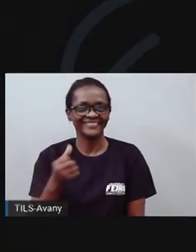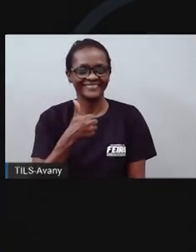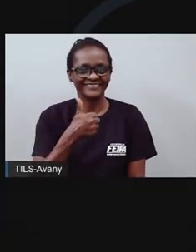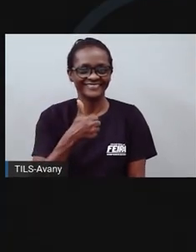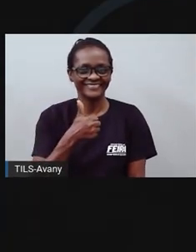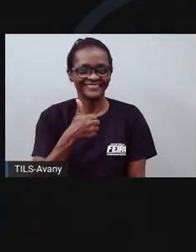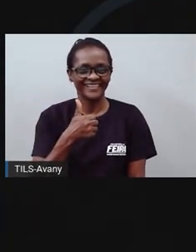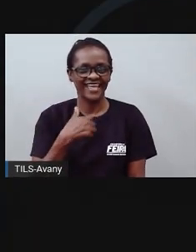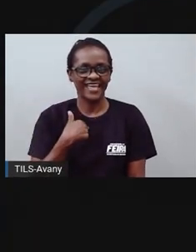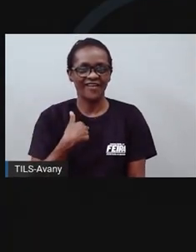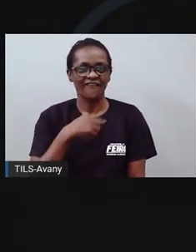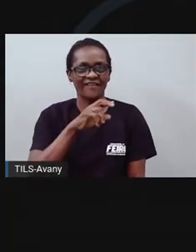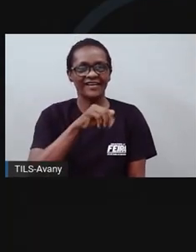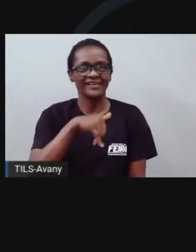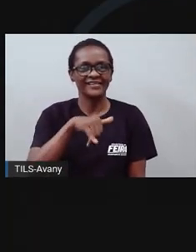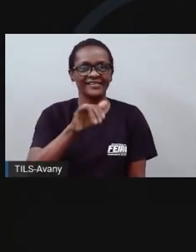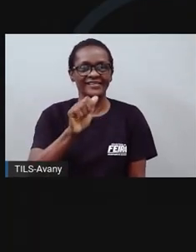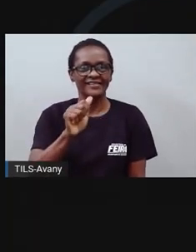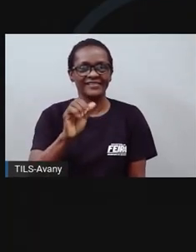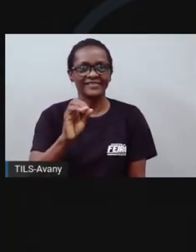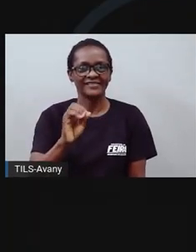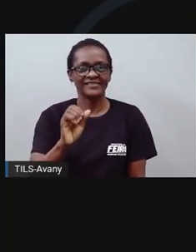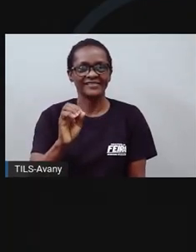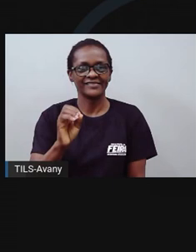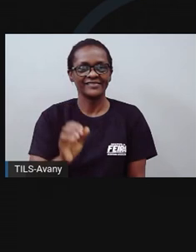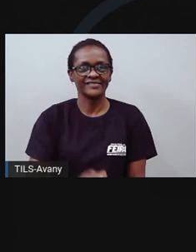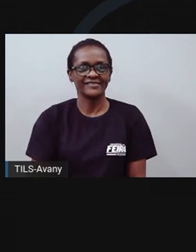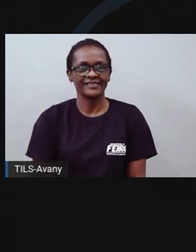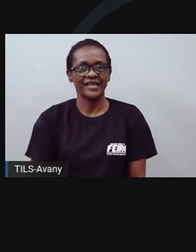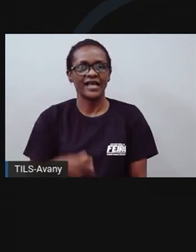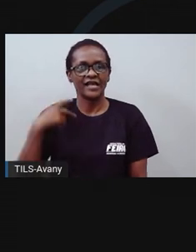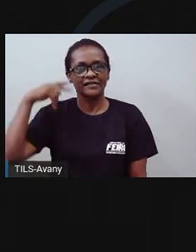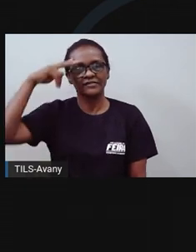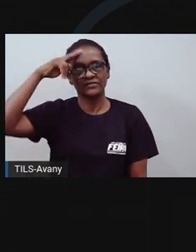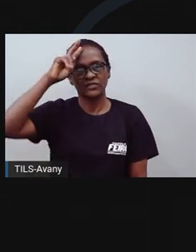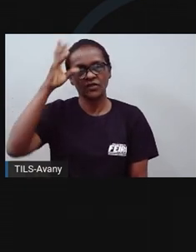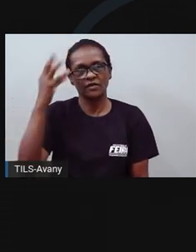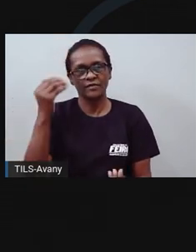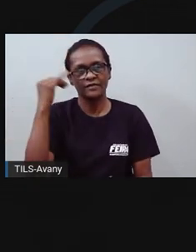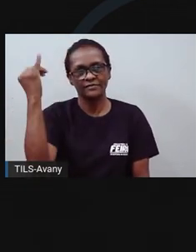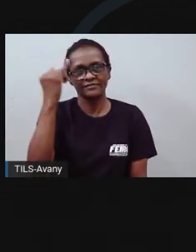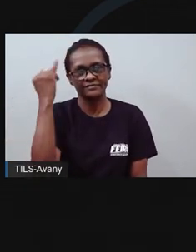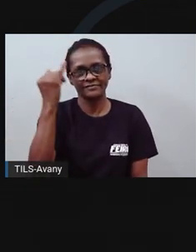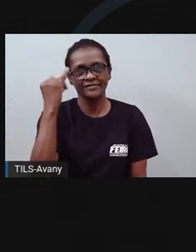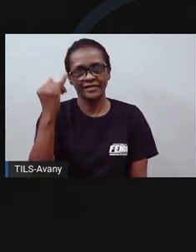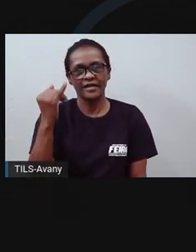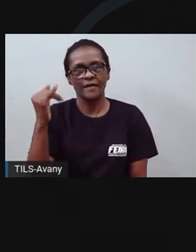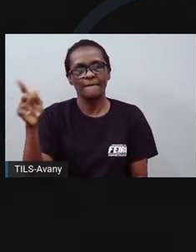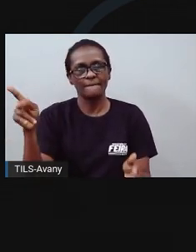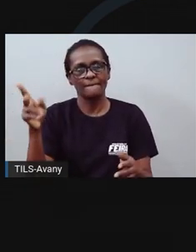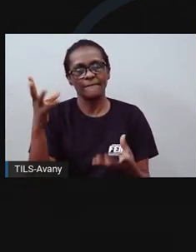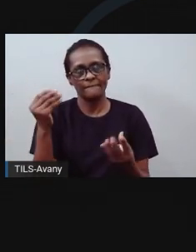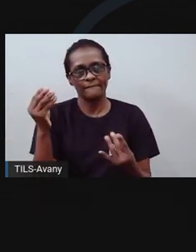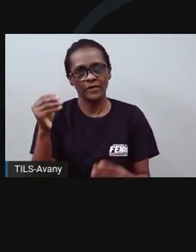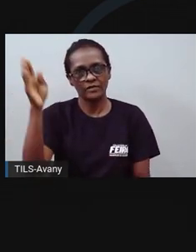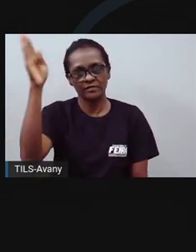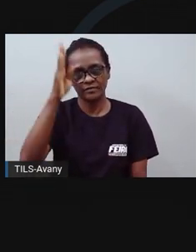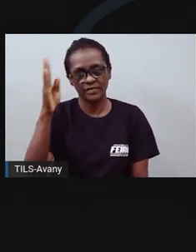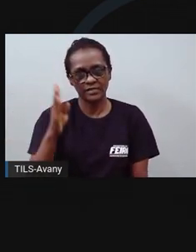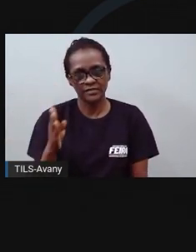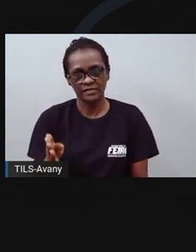Eu sou a Ayô. E hoje eu vim contar uma história muito importante, tanto pra nós brasileiros, para conhecermos nossas